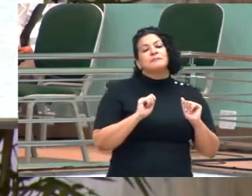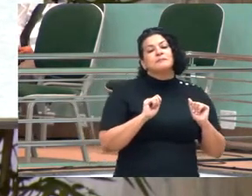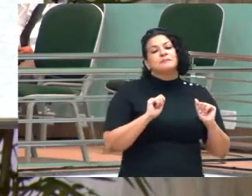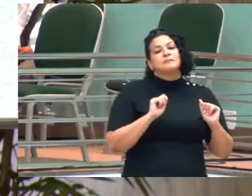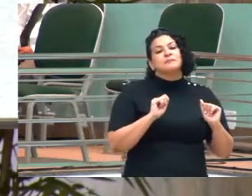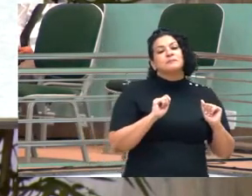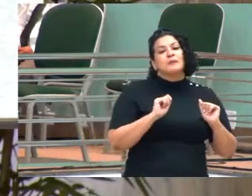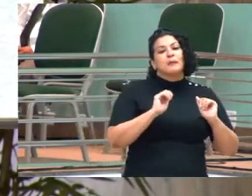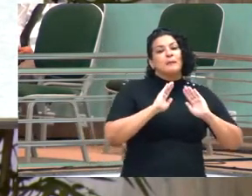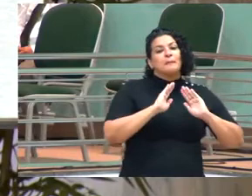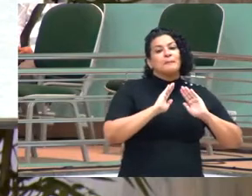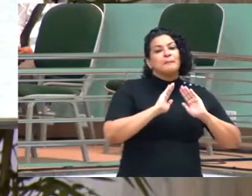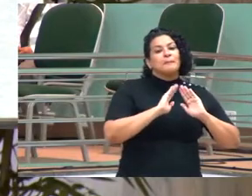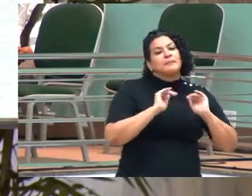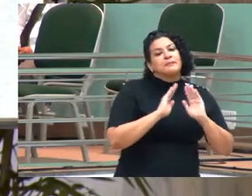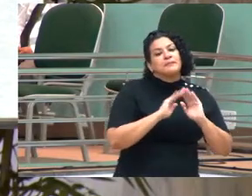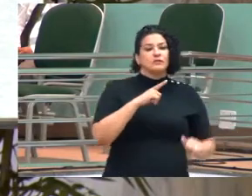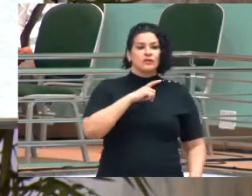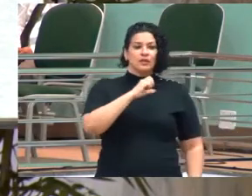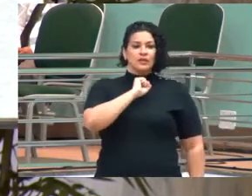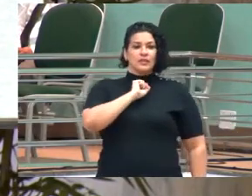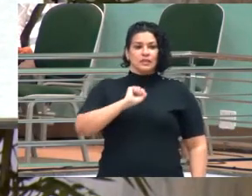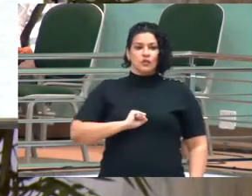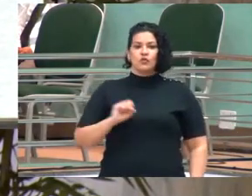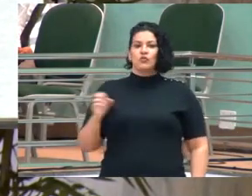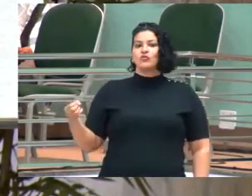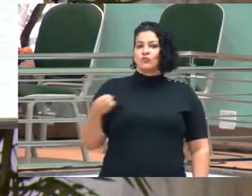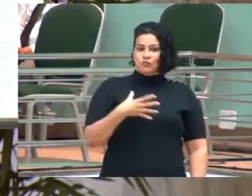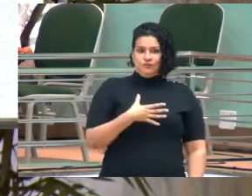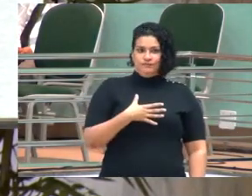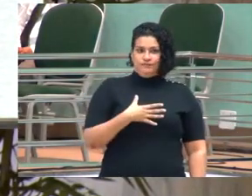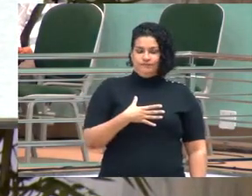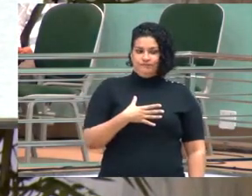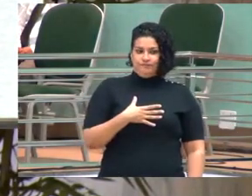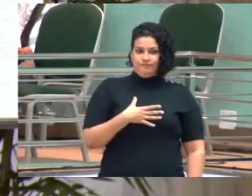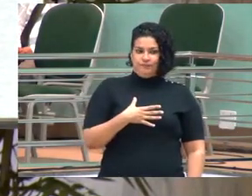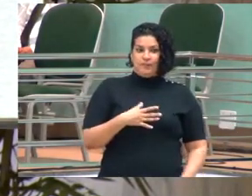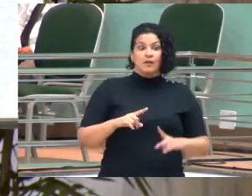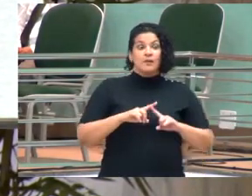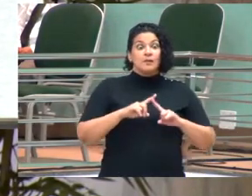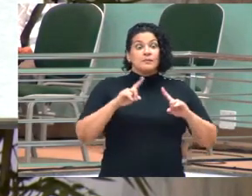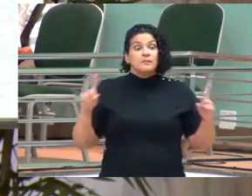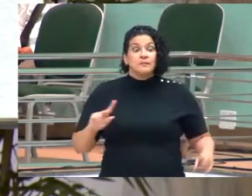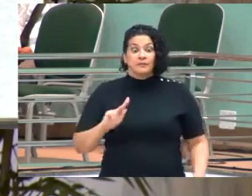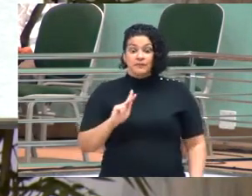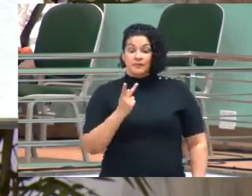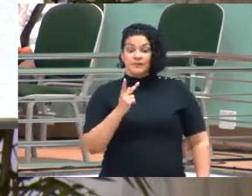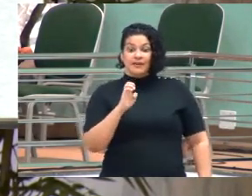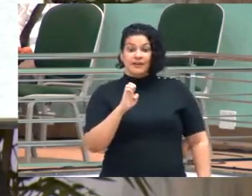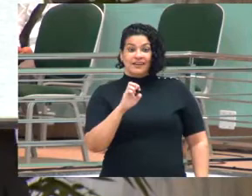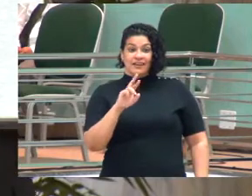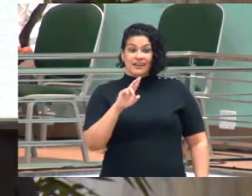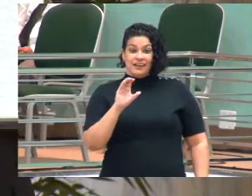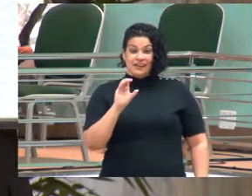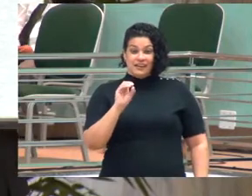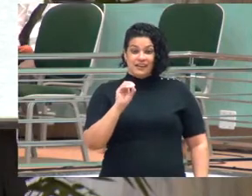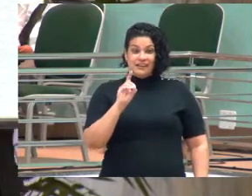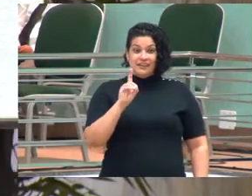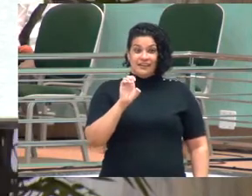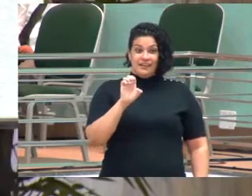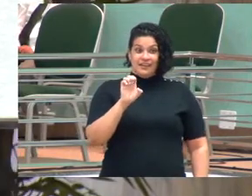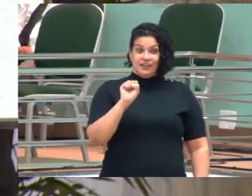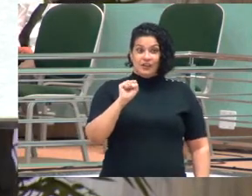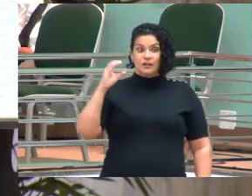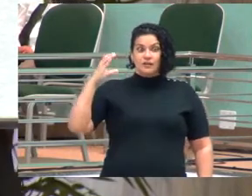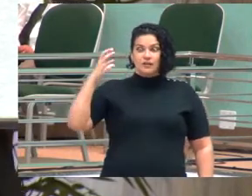mandou matar o sacerdote. Sua mãe ficou com medo de Herodes e fugiu para o Egito. Herodes o